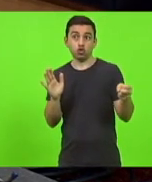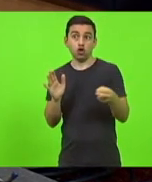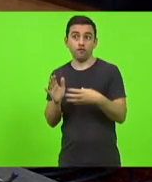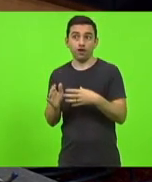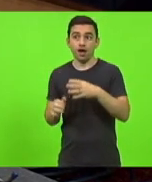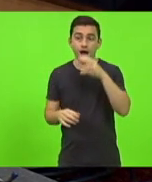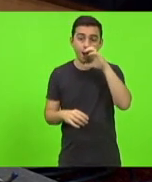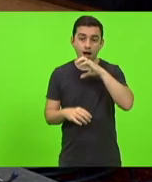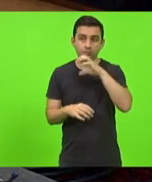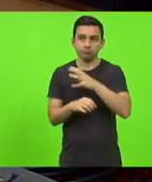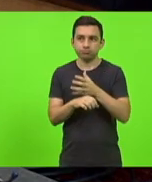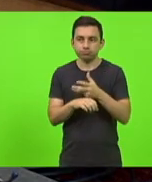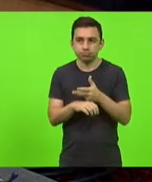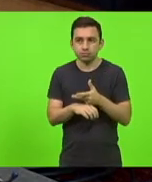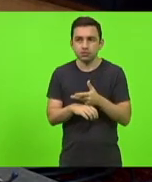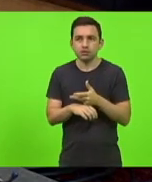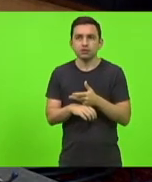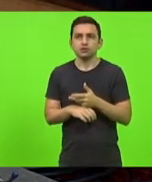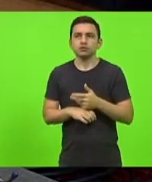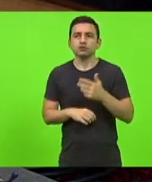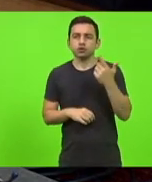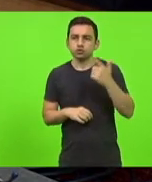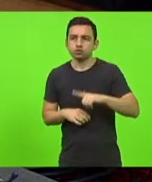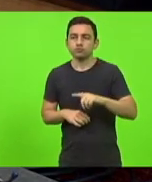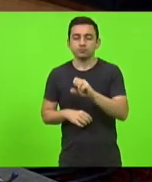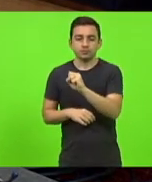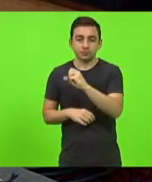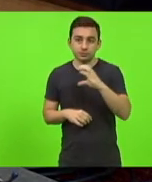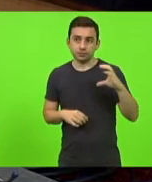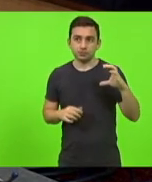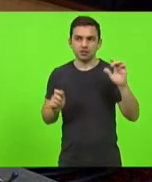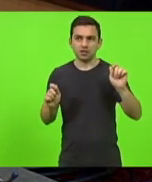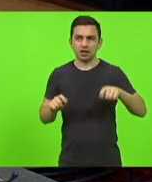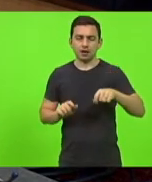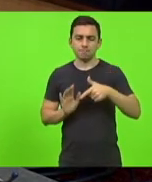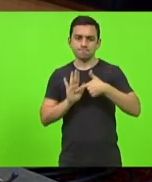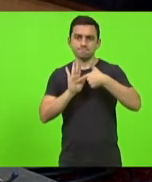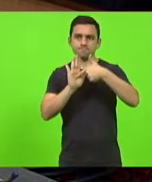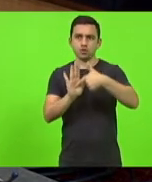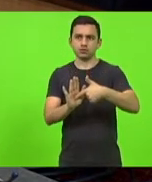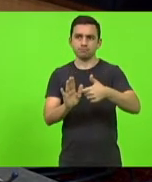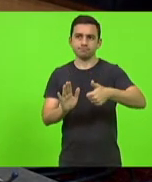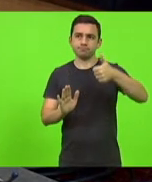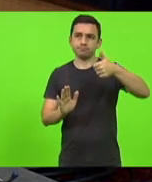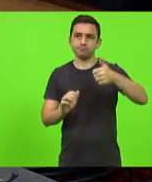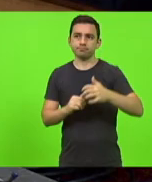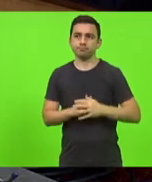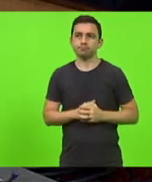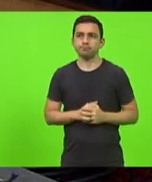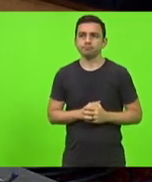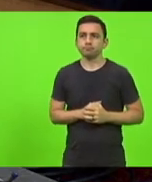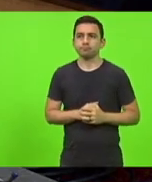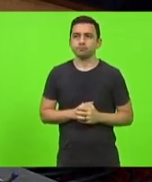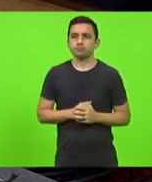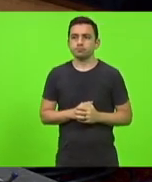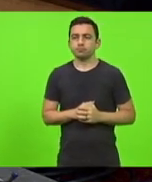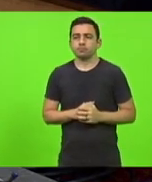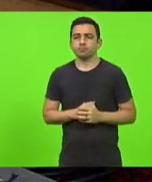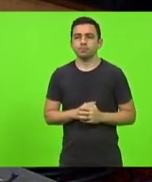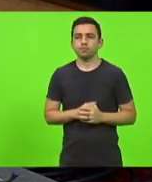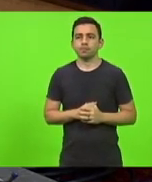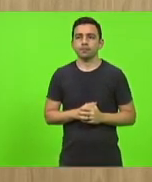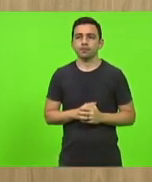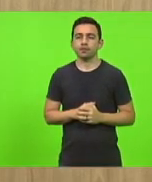e que vai colocar novamente Santa Catarina numa posição de vanguarda. Obrigado. Obrigado, deputado